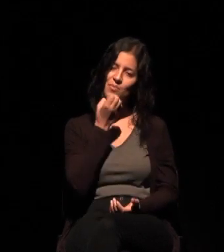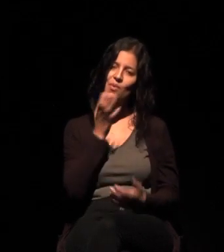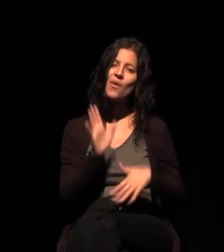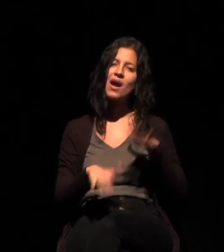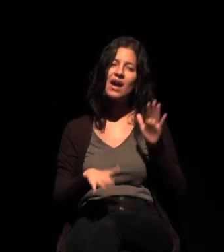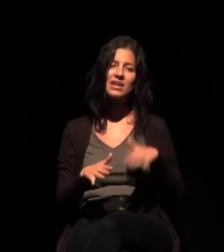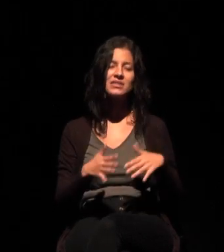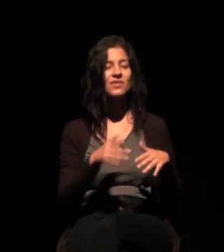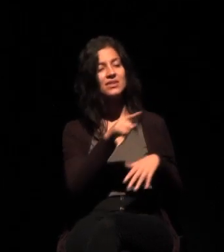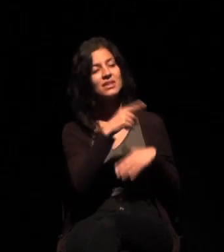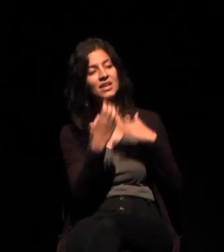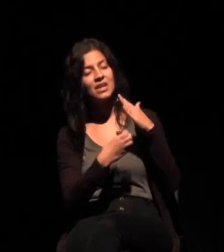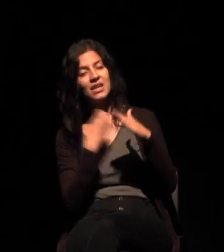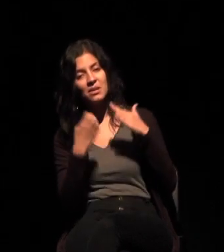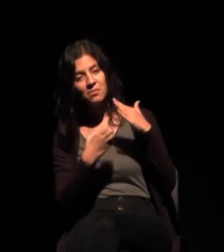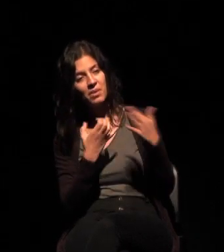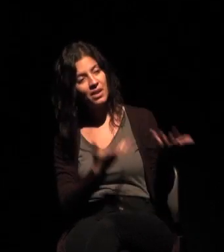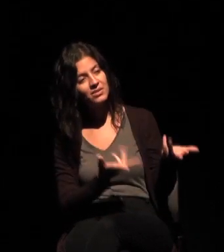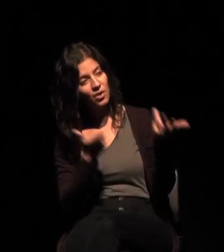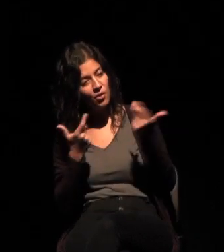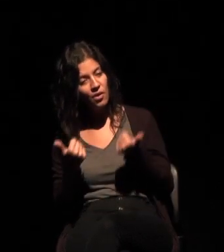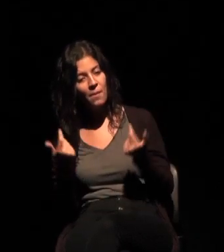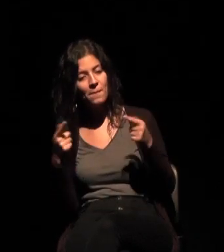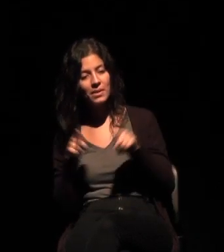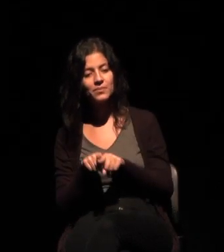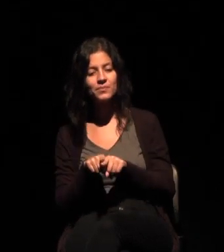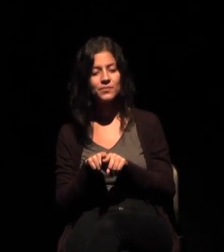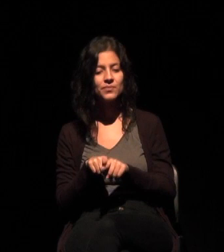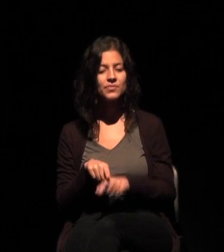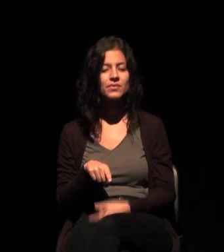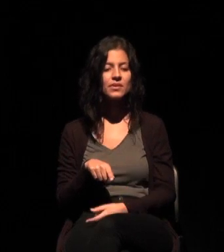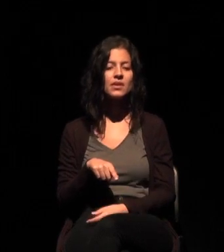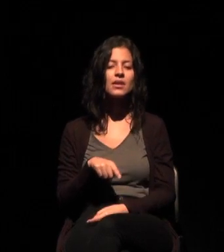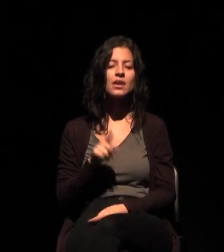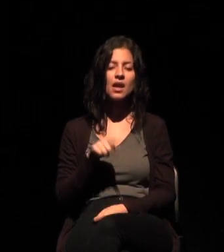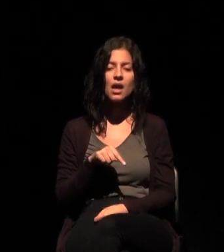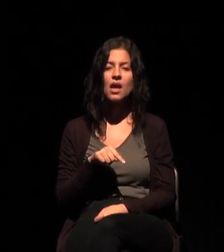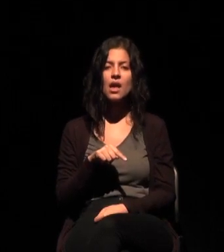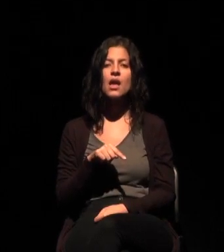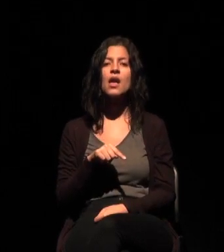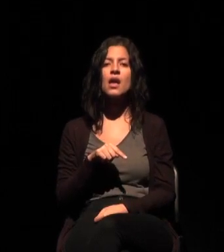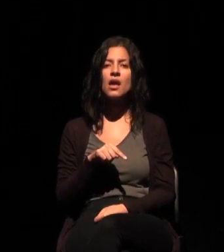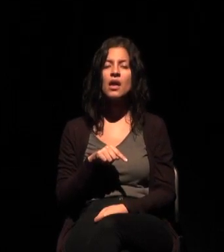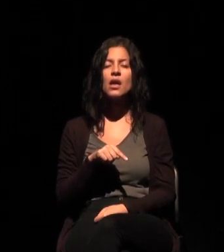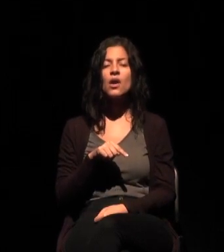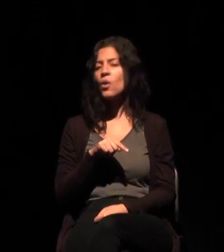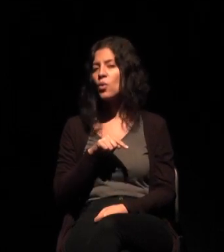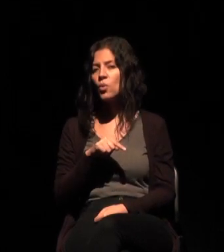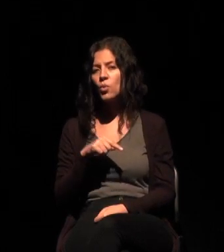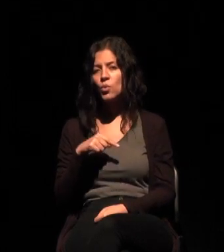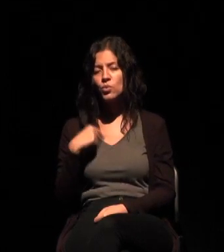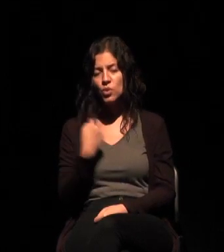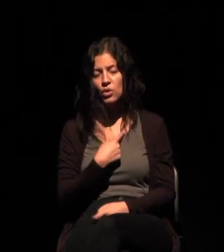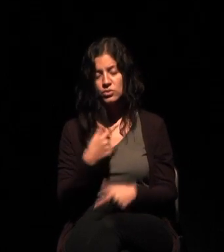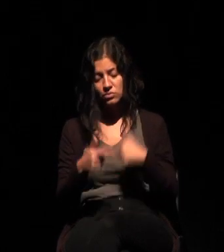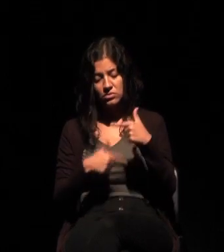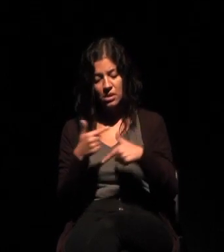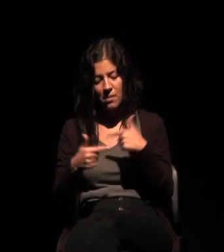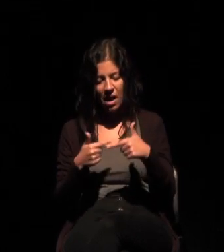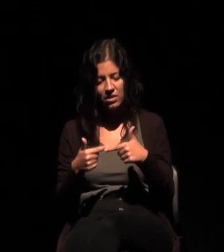no fundo como forma de ativar e e de multiplicar o trabalho que nós fazemos internamente